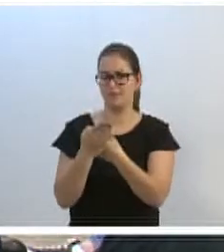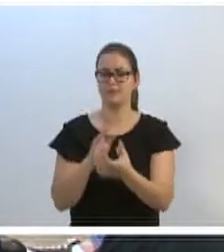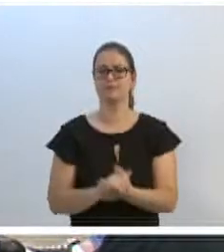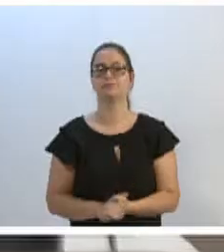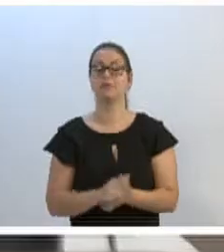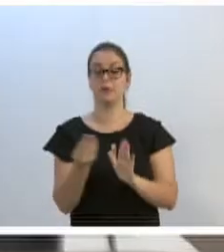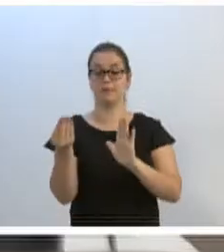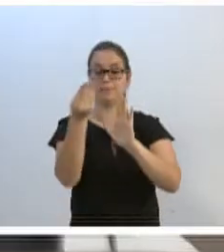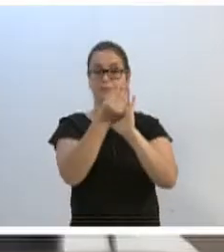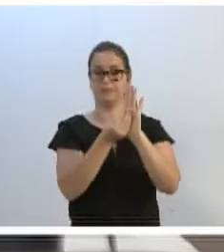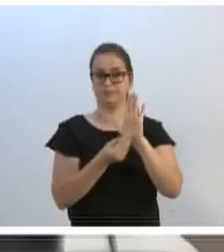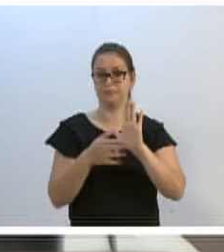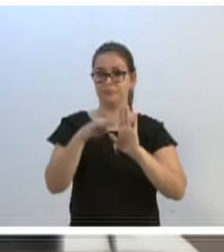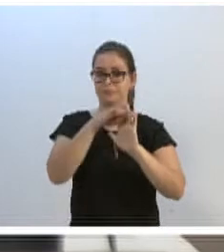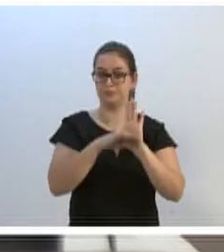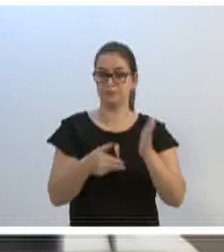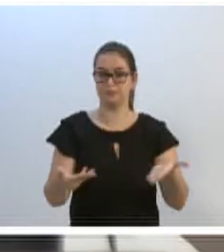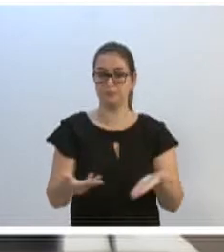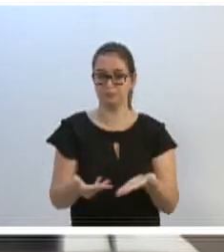Incluo na ordem do dia